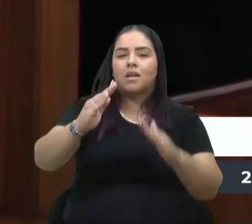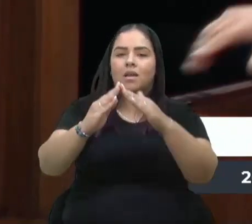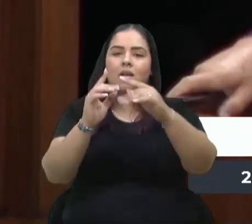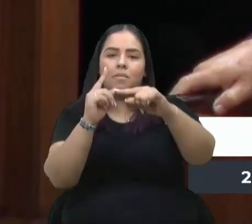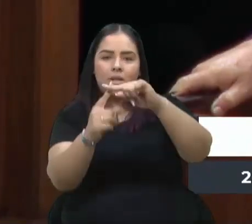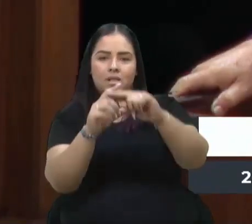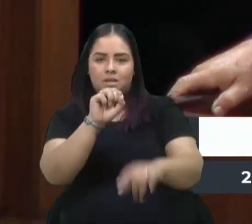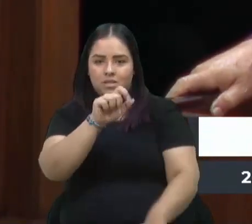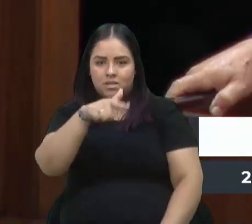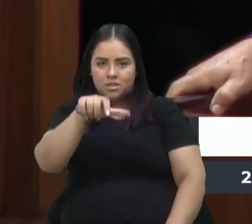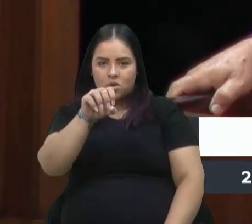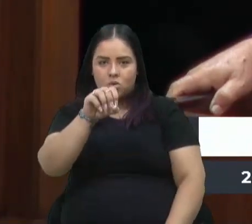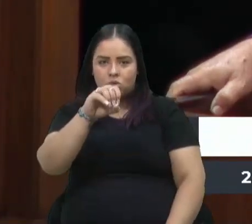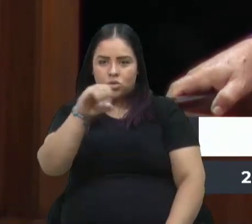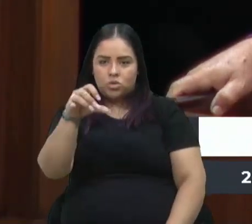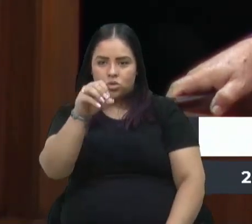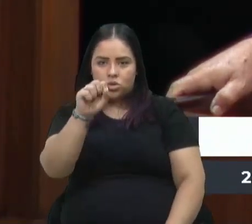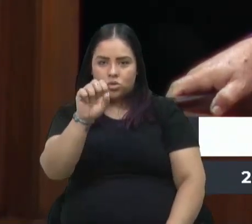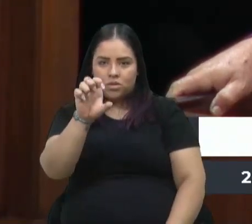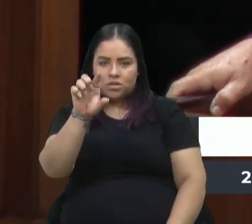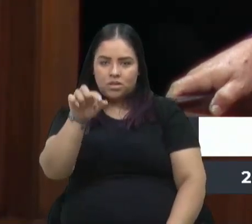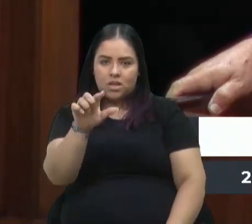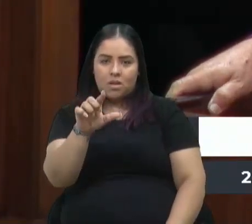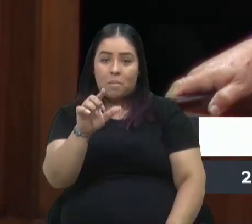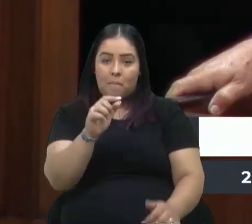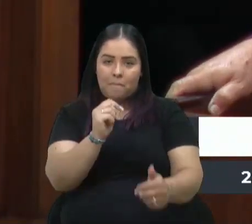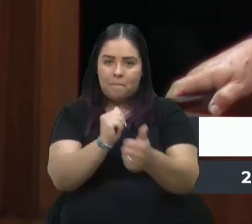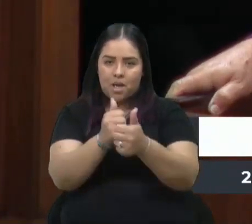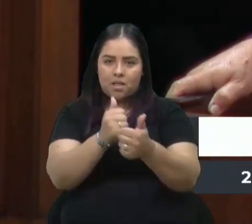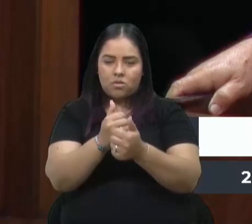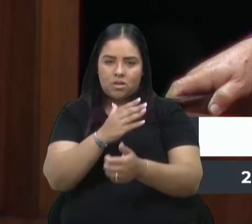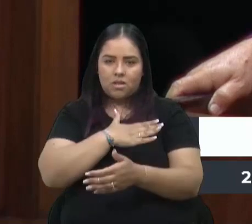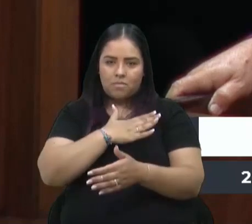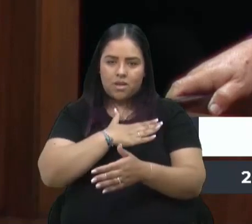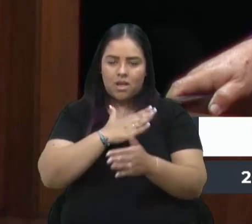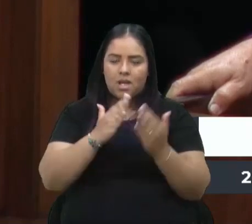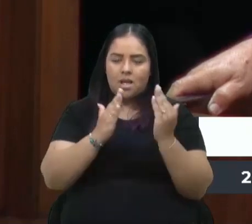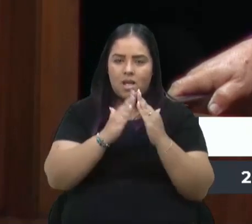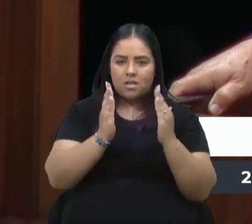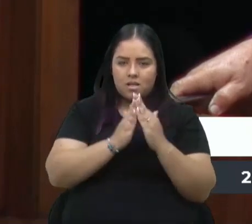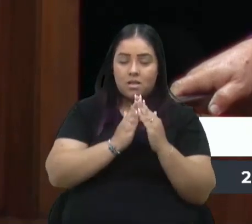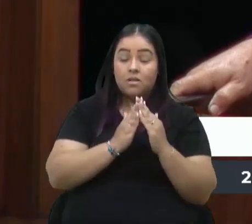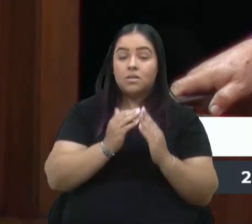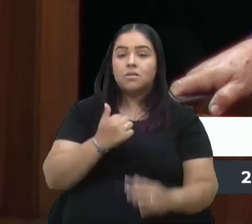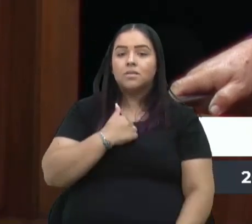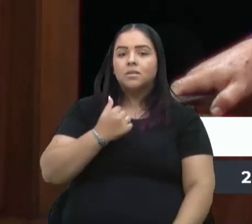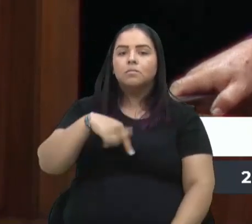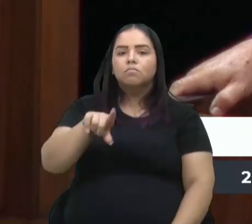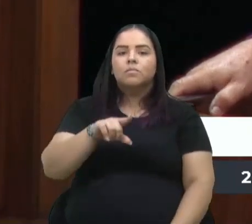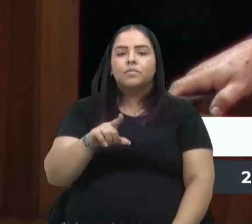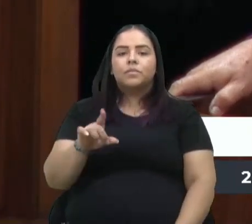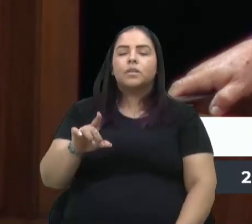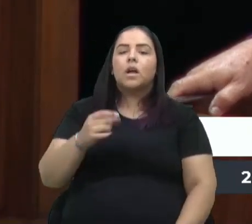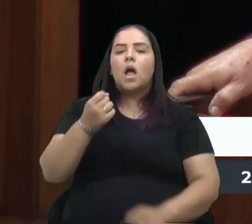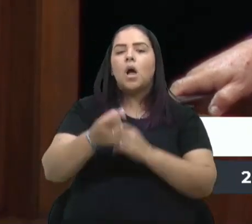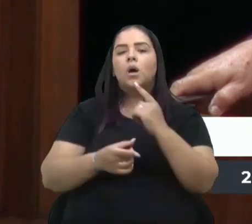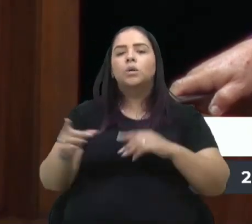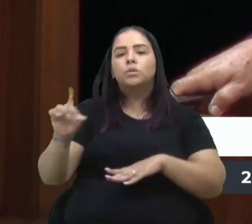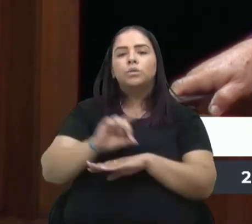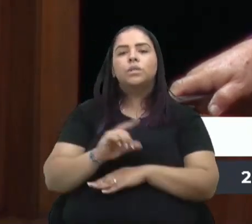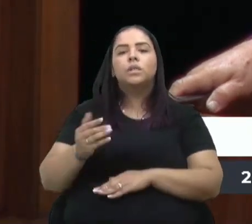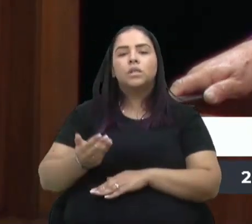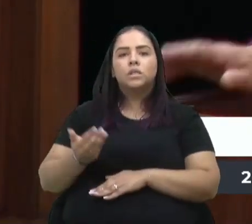muito próximo, o vereador Lucas, da onde tem a minha moradia por baixo. Então, eu estive lá dias atrás,